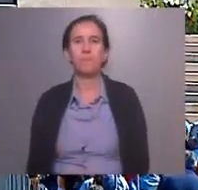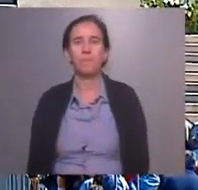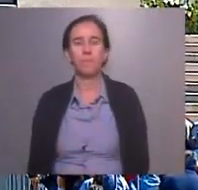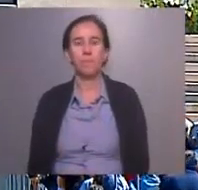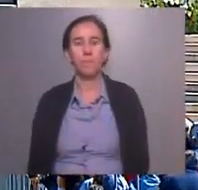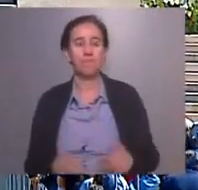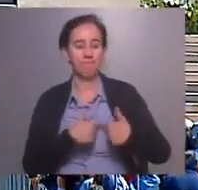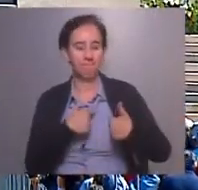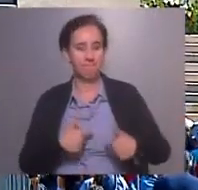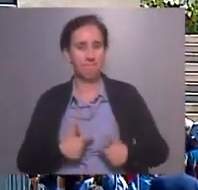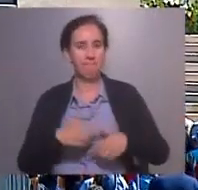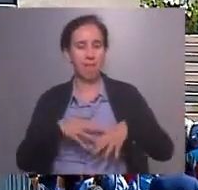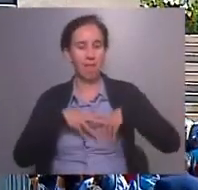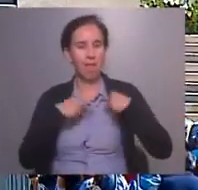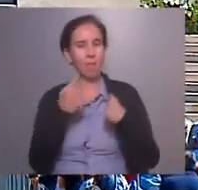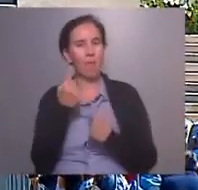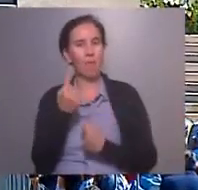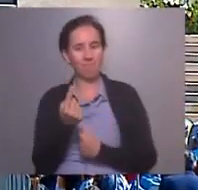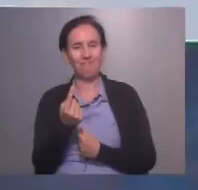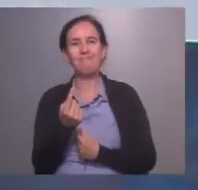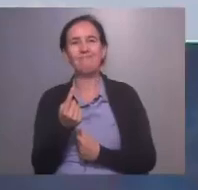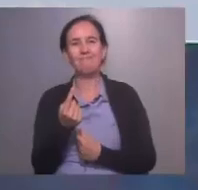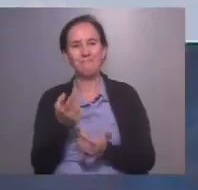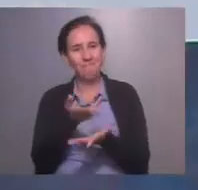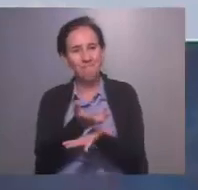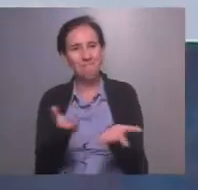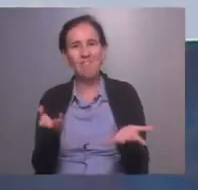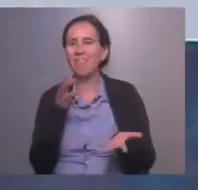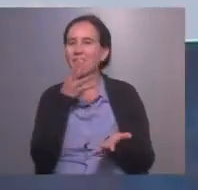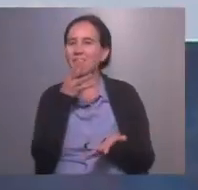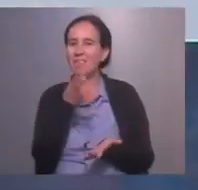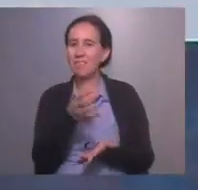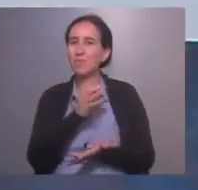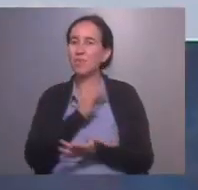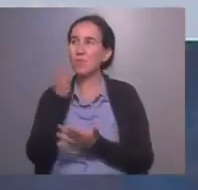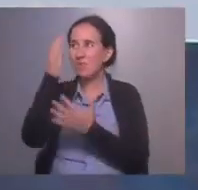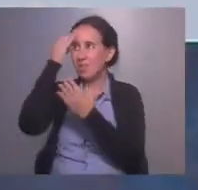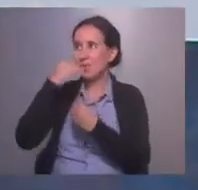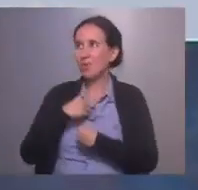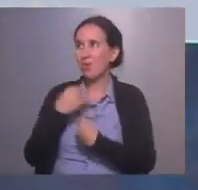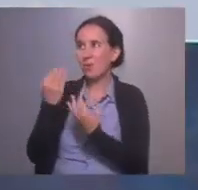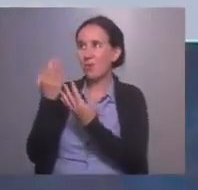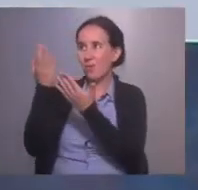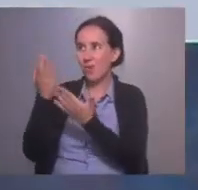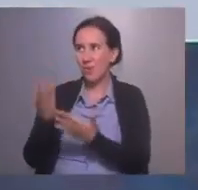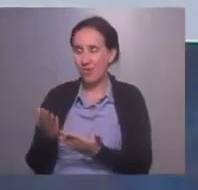Só coração e numa só alma, ousamos dizer como o Senhor nos